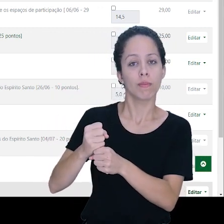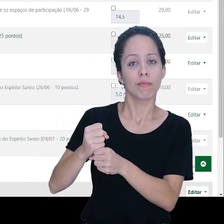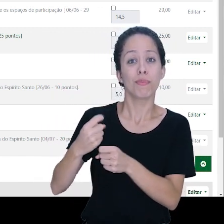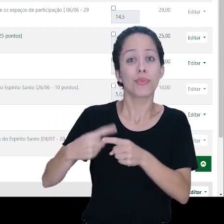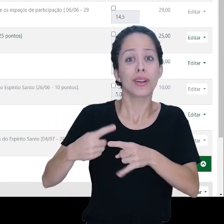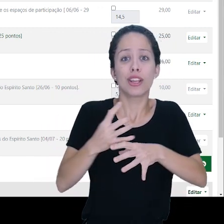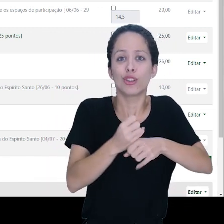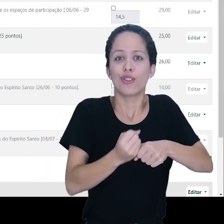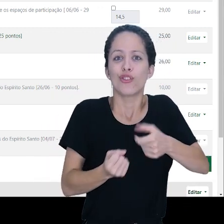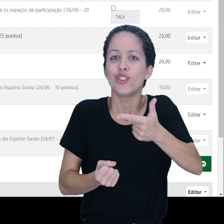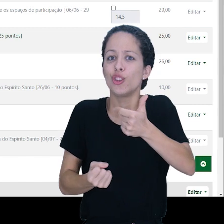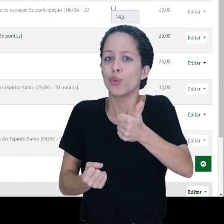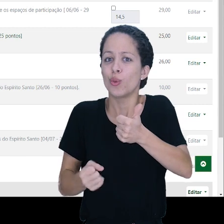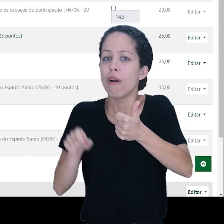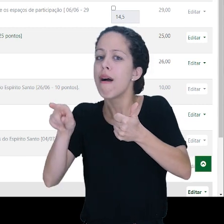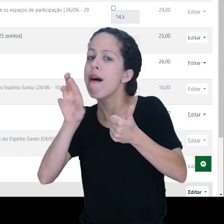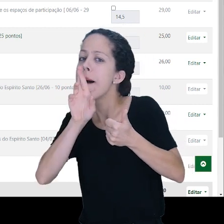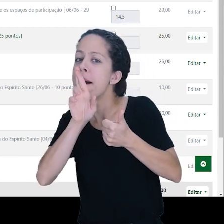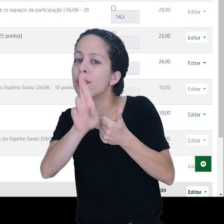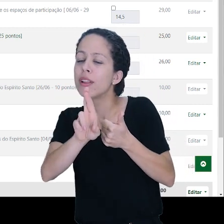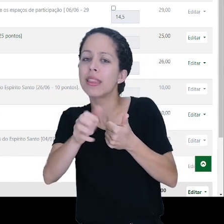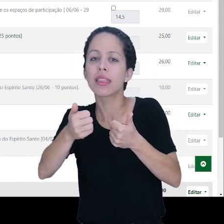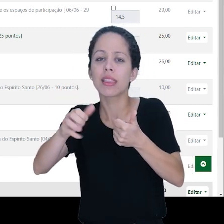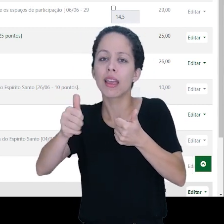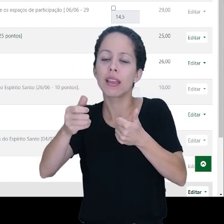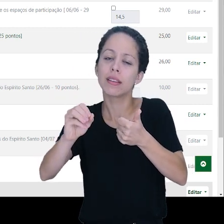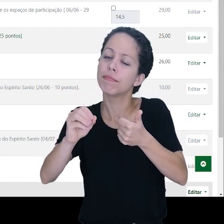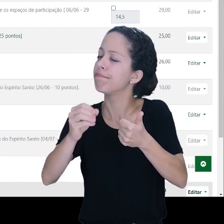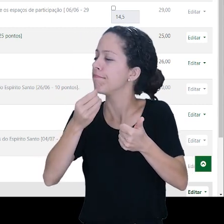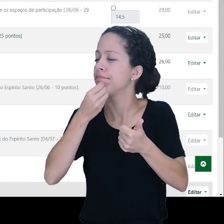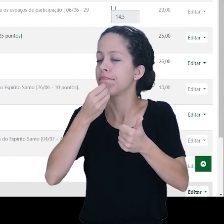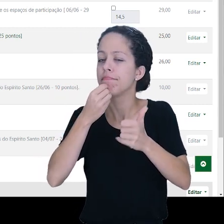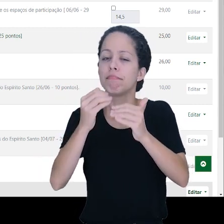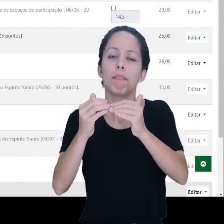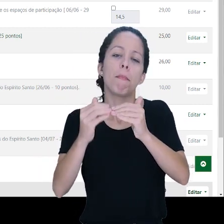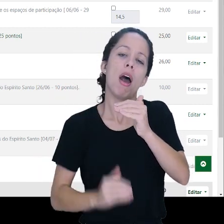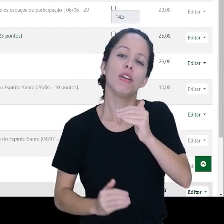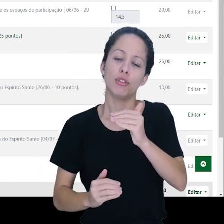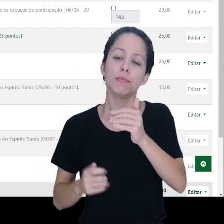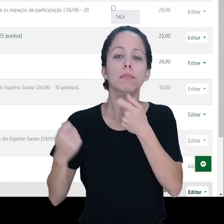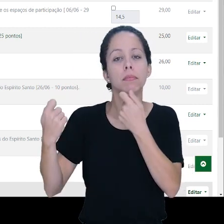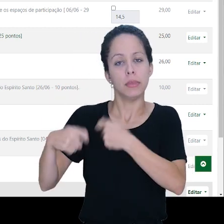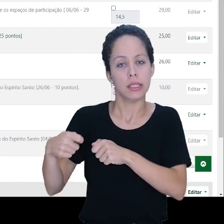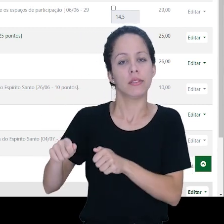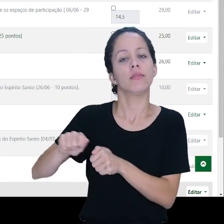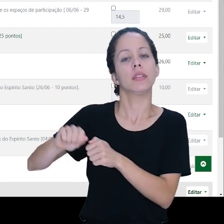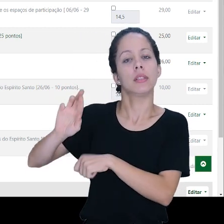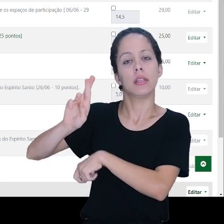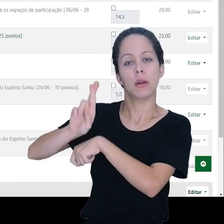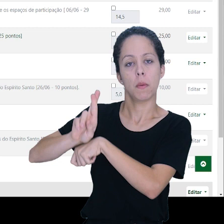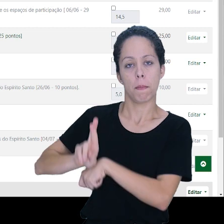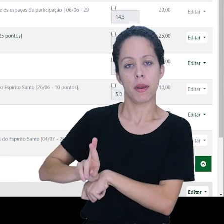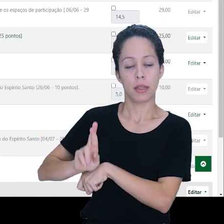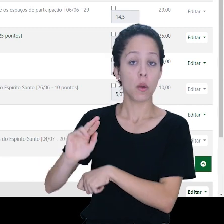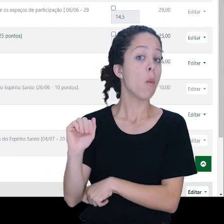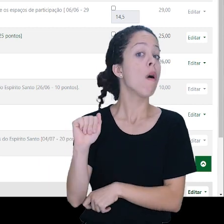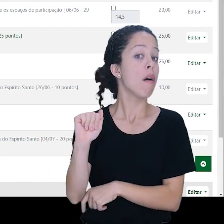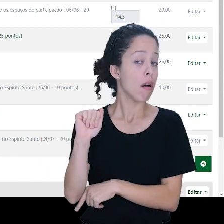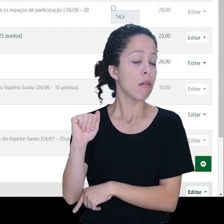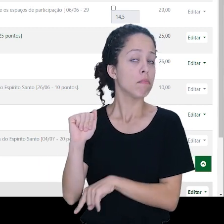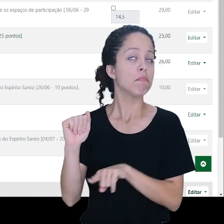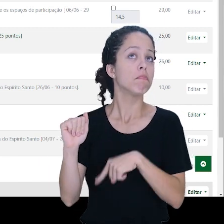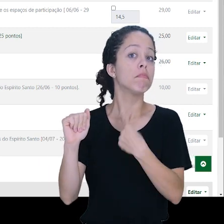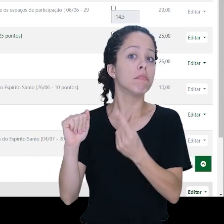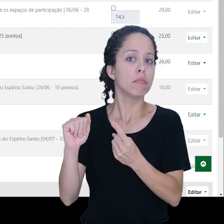recuperação alguma nota que ele não tem atingido o mínimo necessário E aí ele faz aqui a recuperação a e